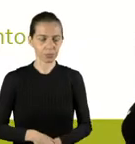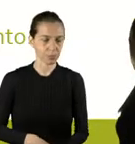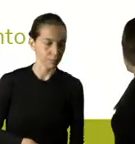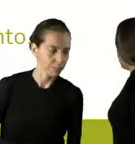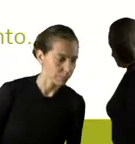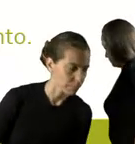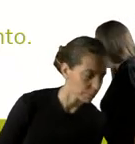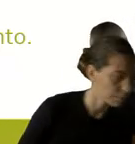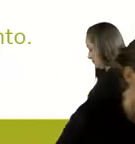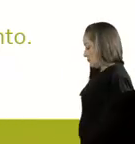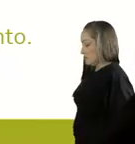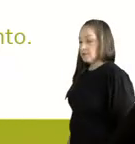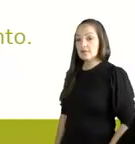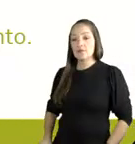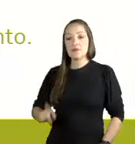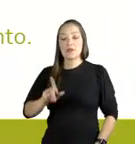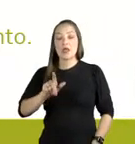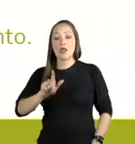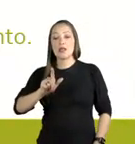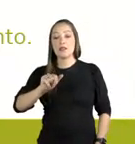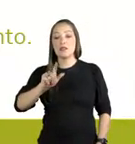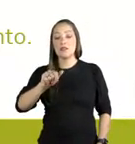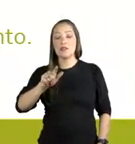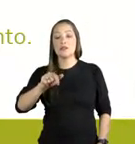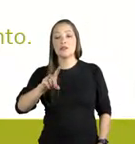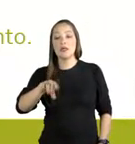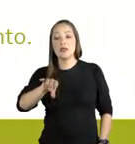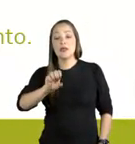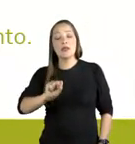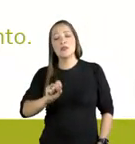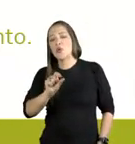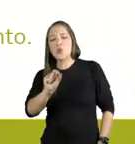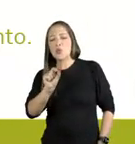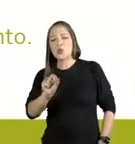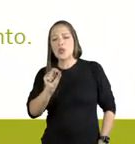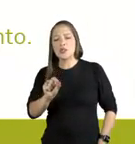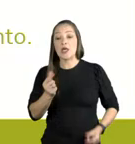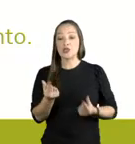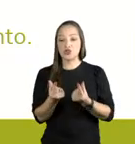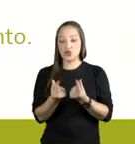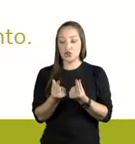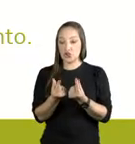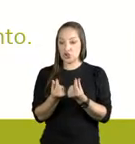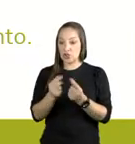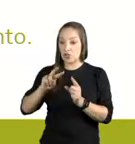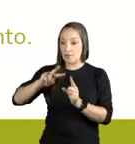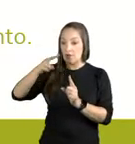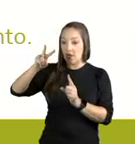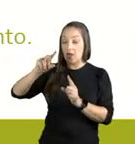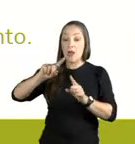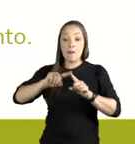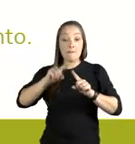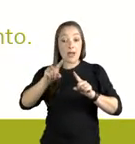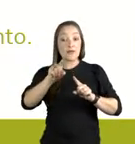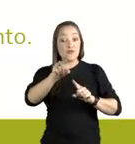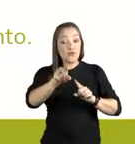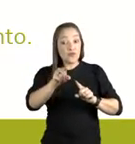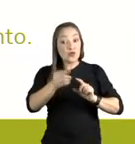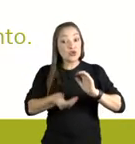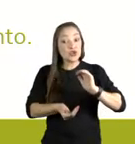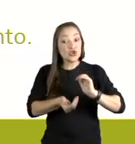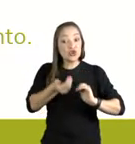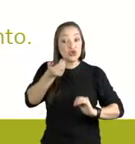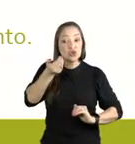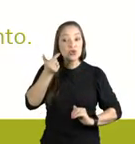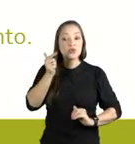liquidez? Aquele dinheiro que rende, mas que você consiga tirar. Por quê? Caso venha